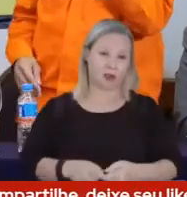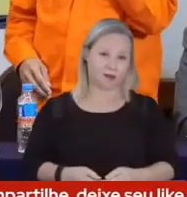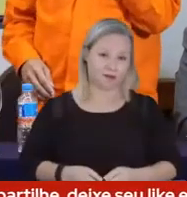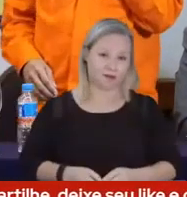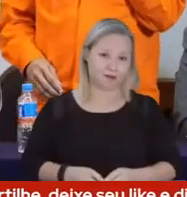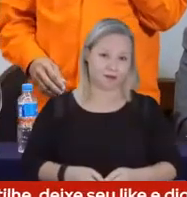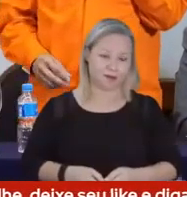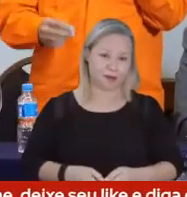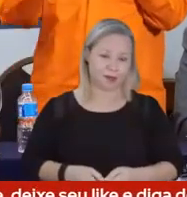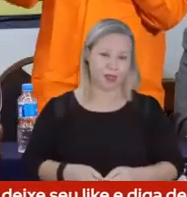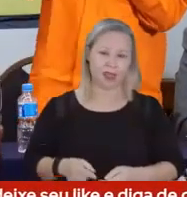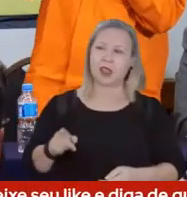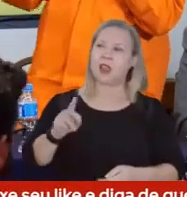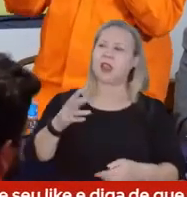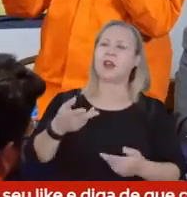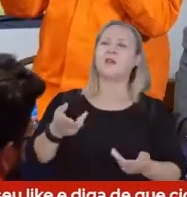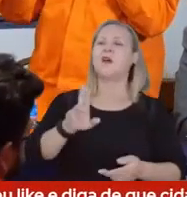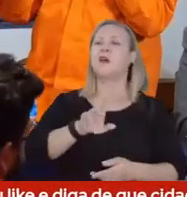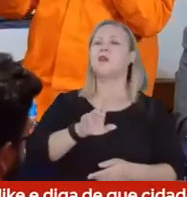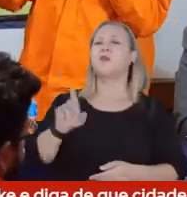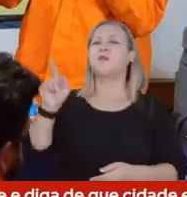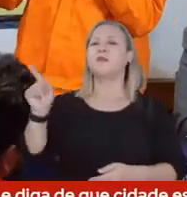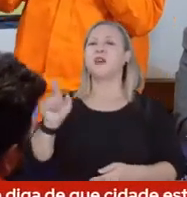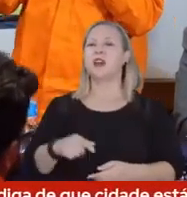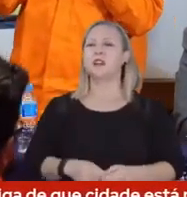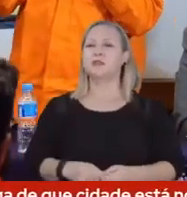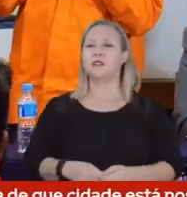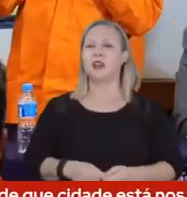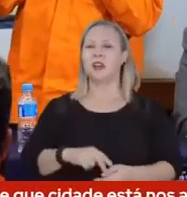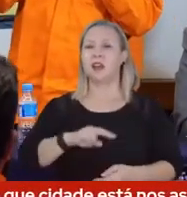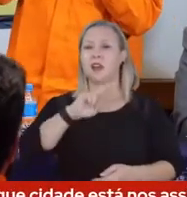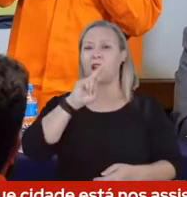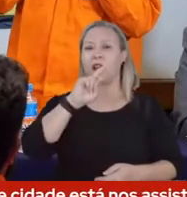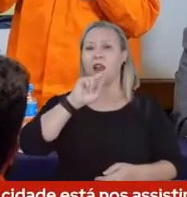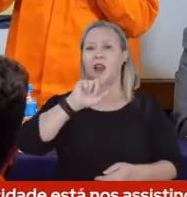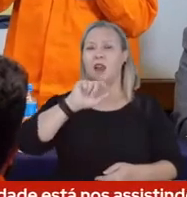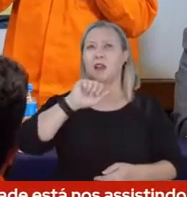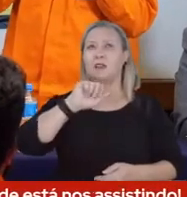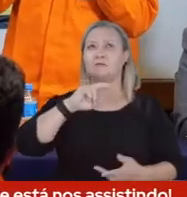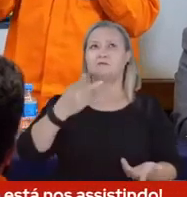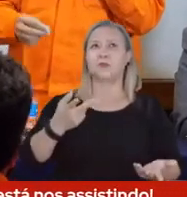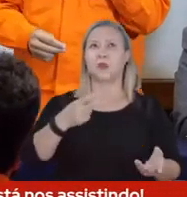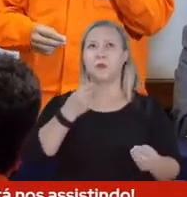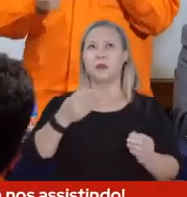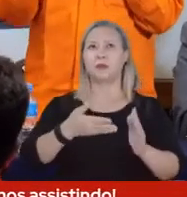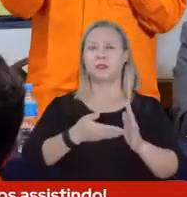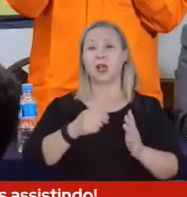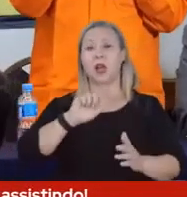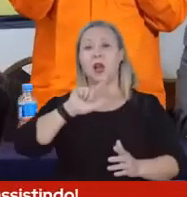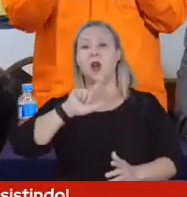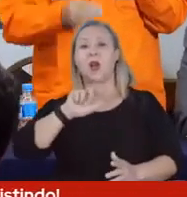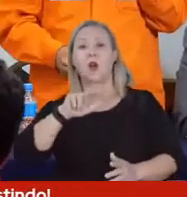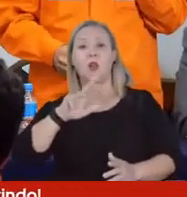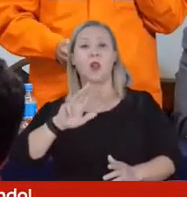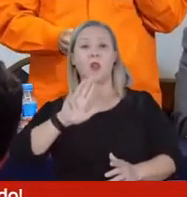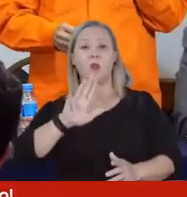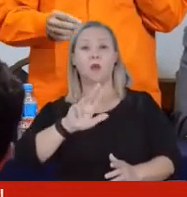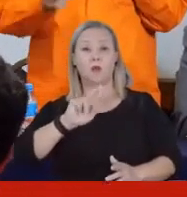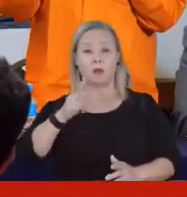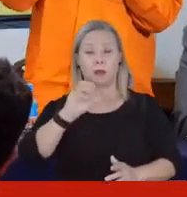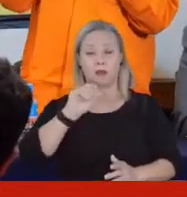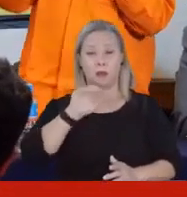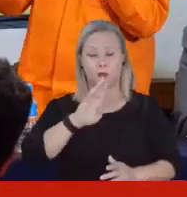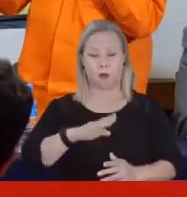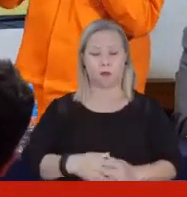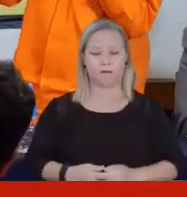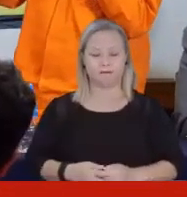né? Porque se a gente pega o que foi o lucro da Petrobras em 2021,